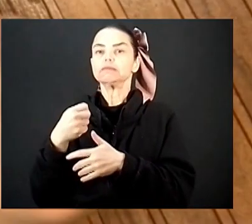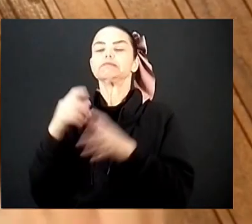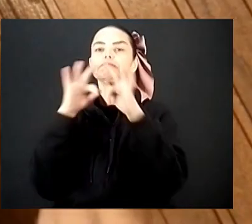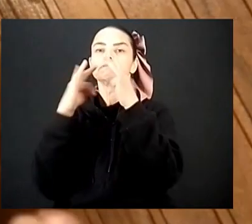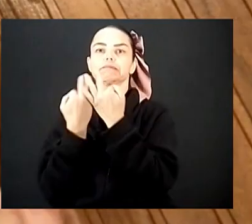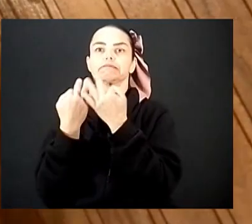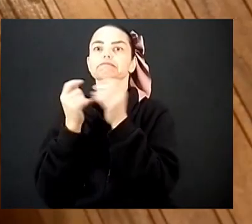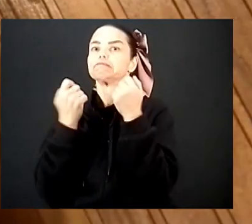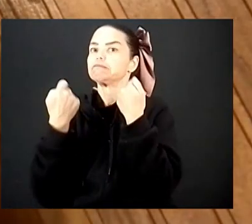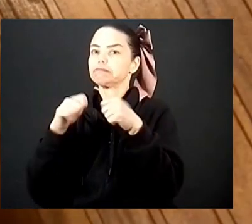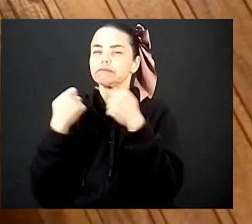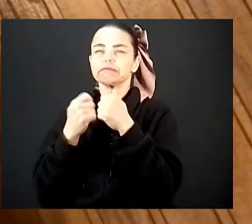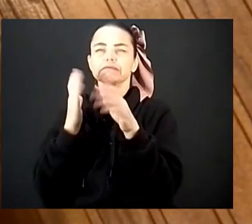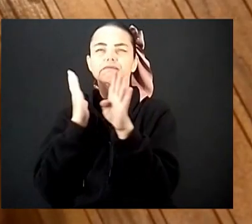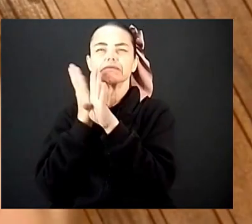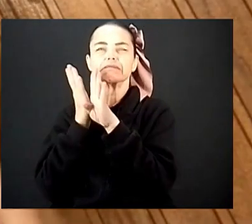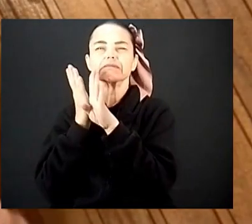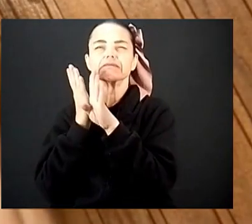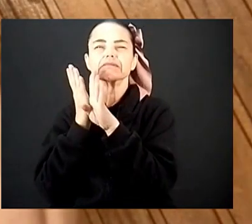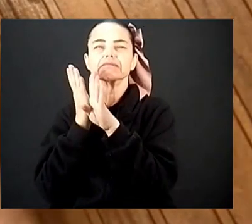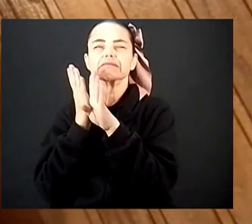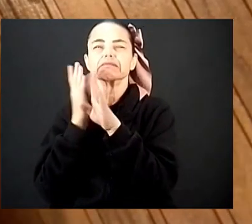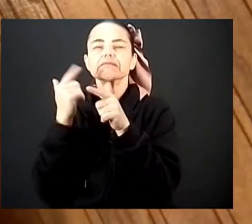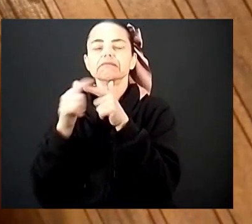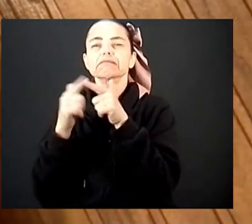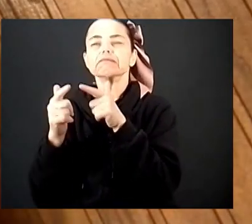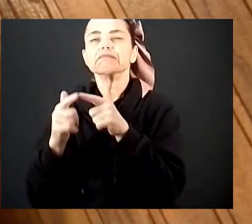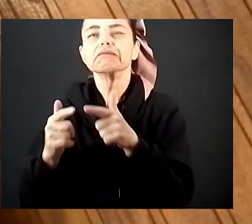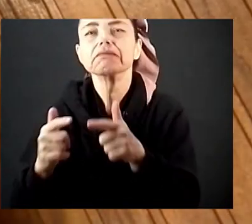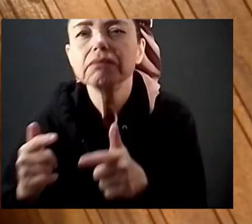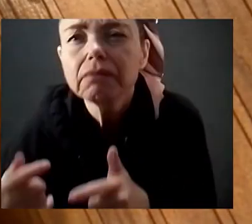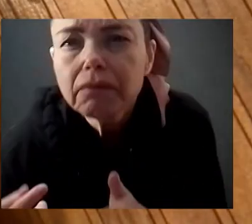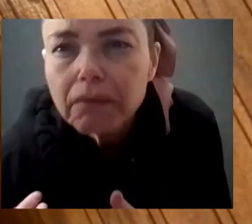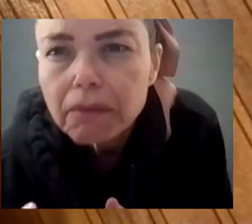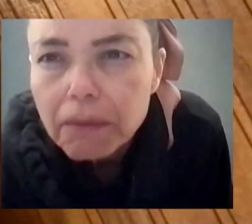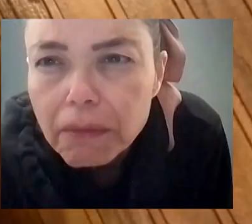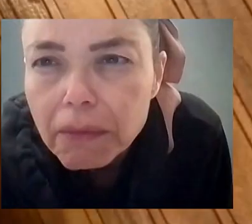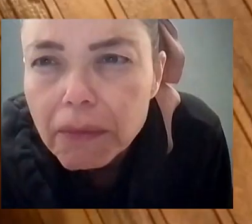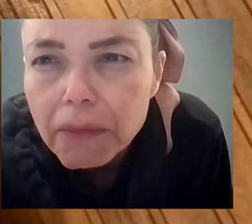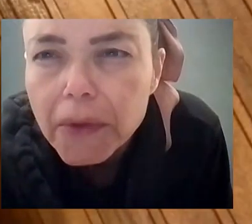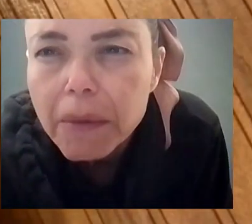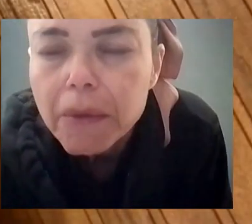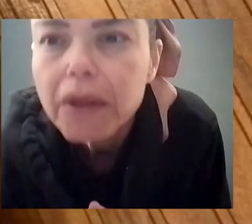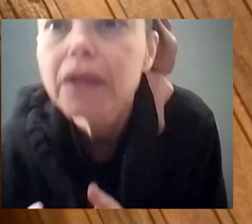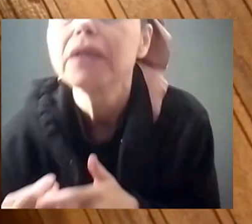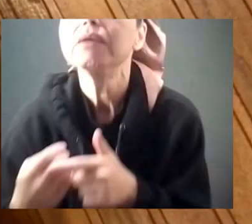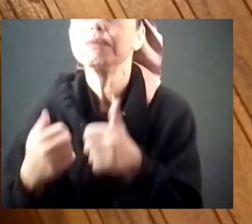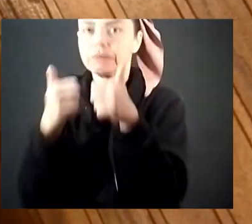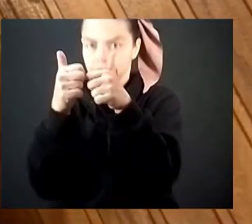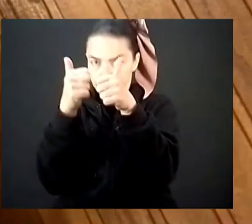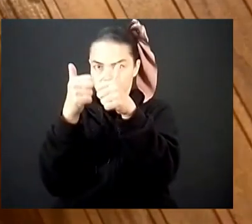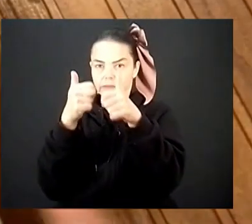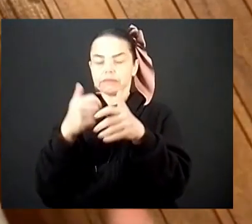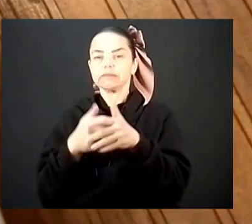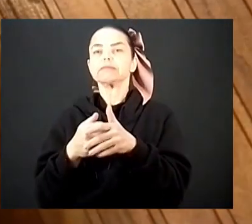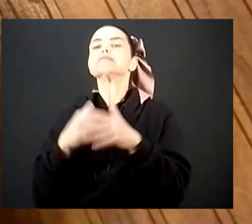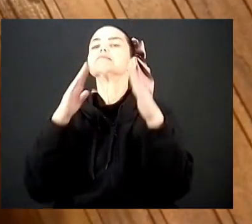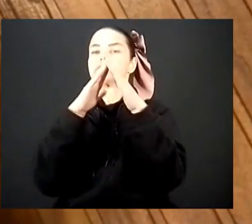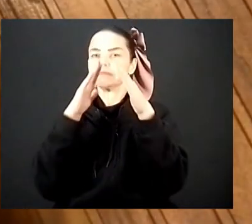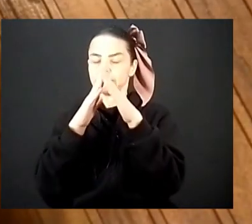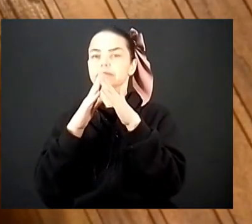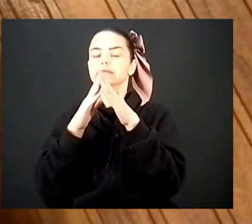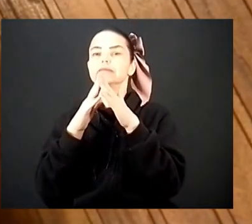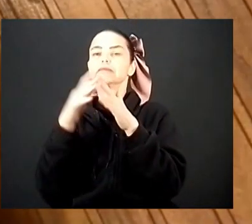precisa identificar qual que é a forma de amor e de cuidado desse pai. Porque nas casas, a gente tem